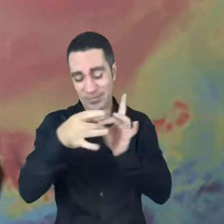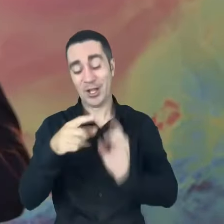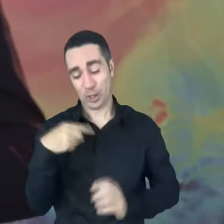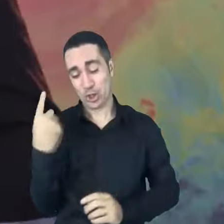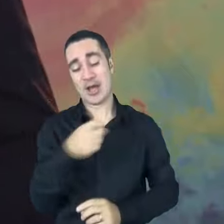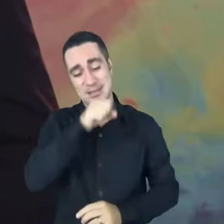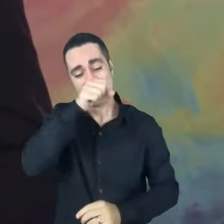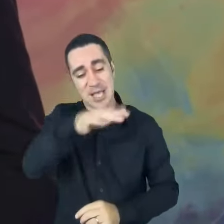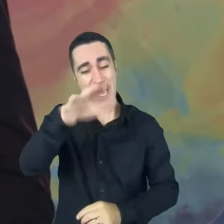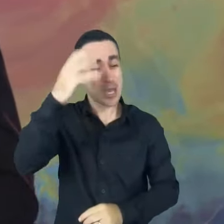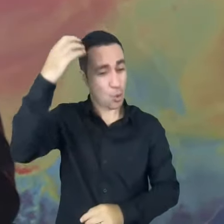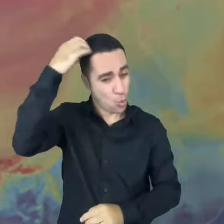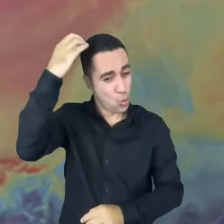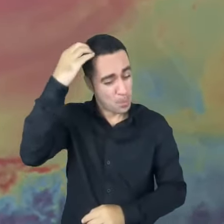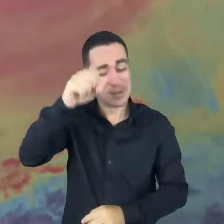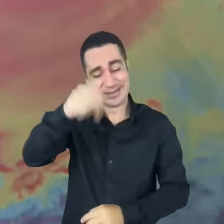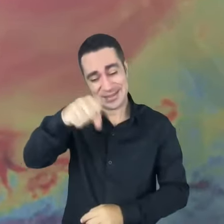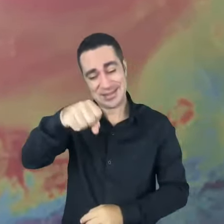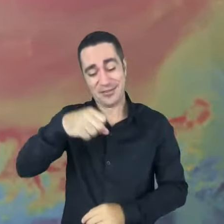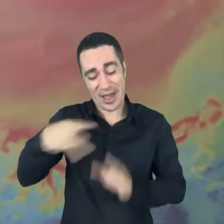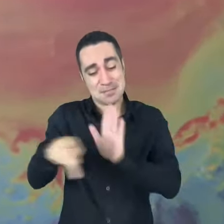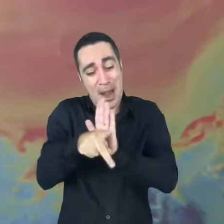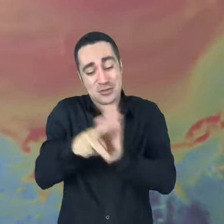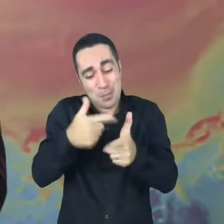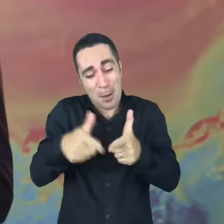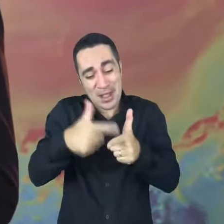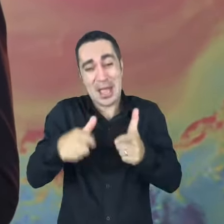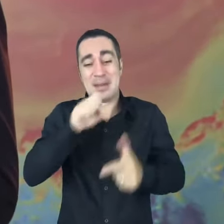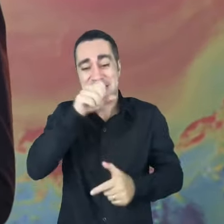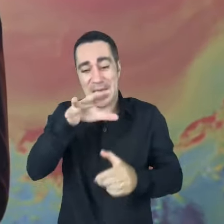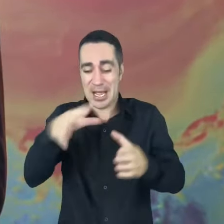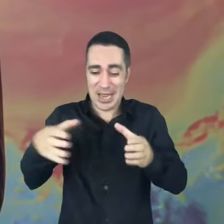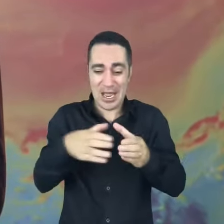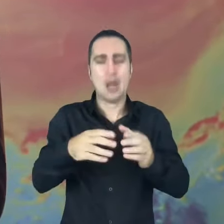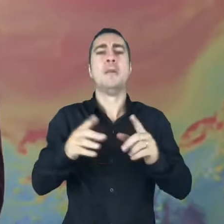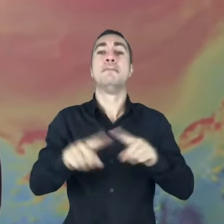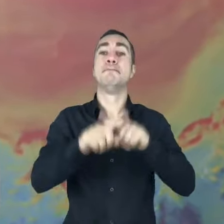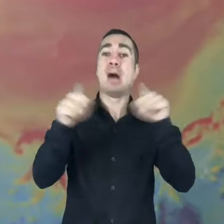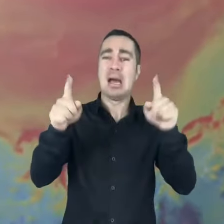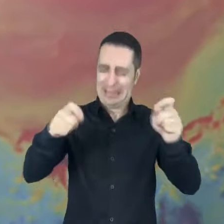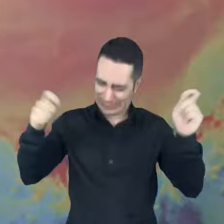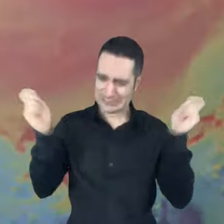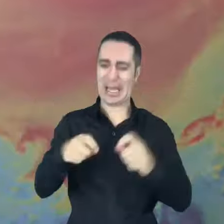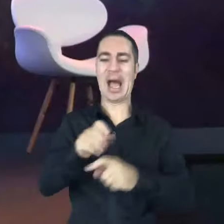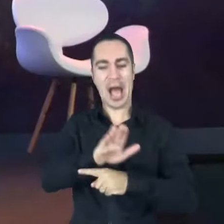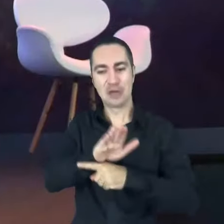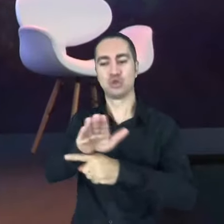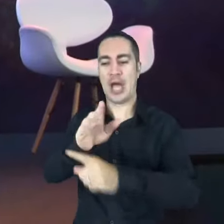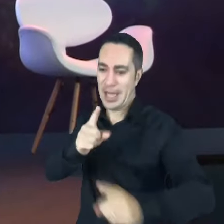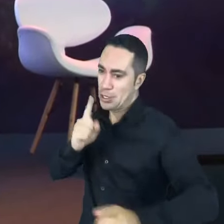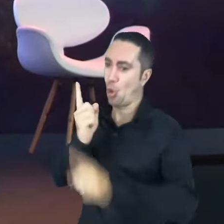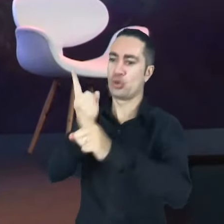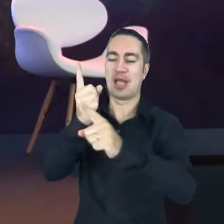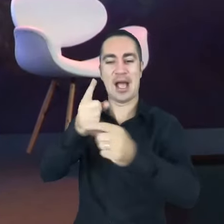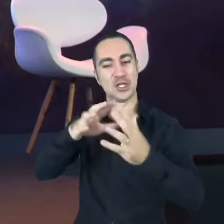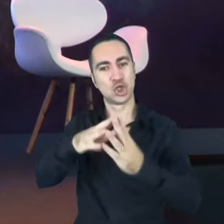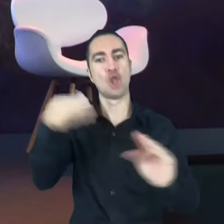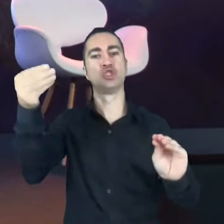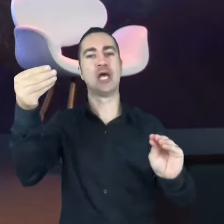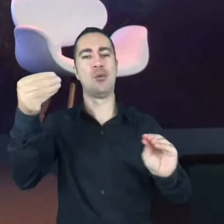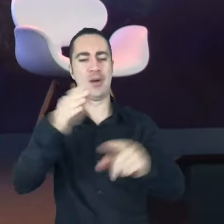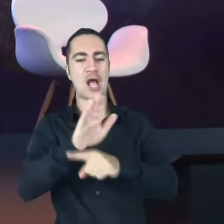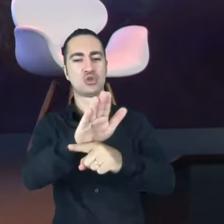ambiental. Todavia, também sabemos que somos parte da solução, né? Com total